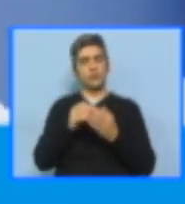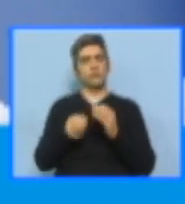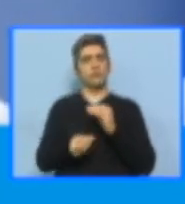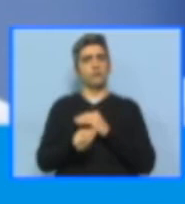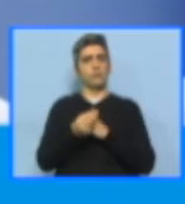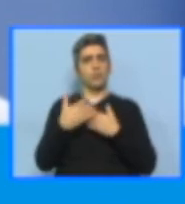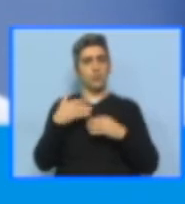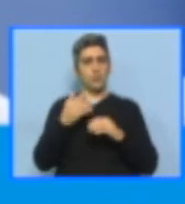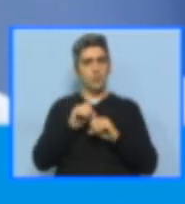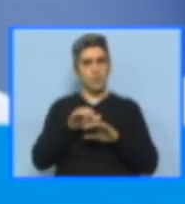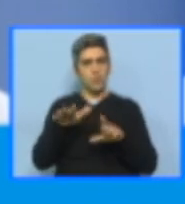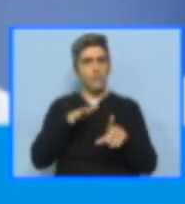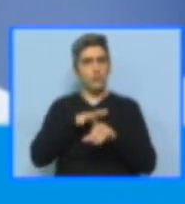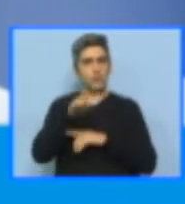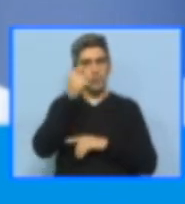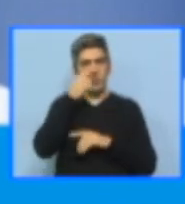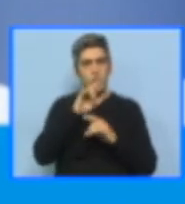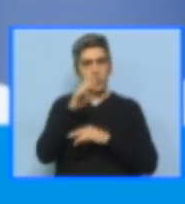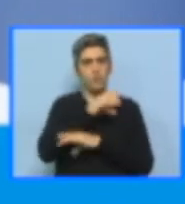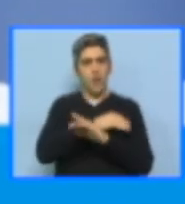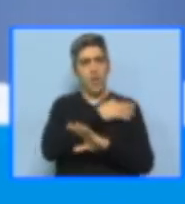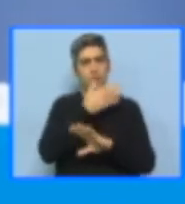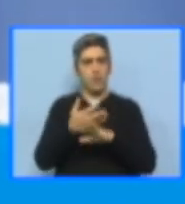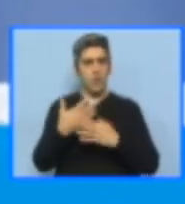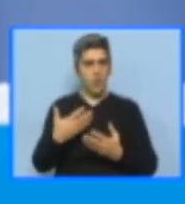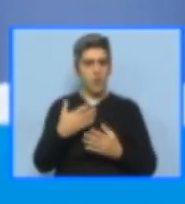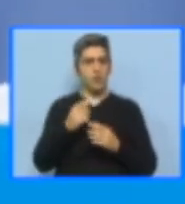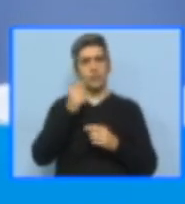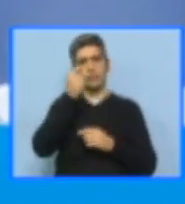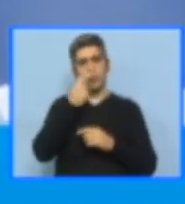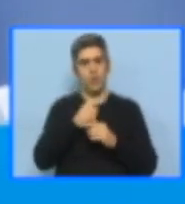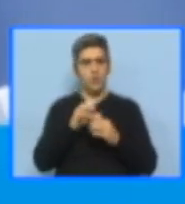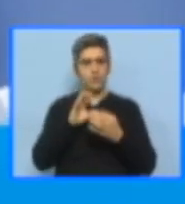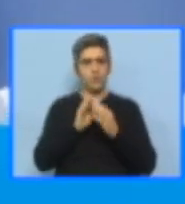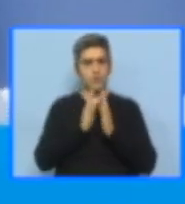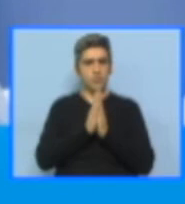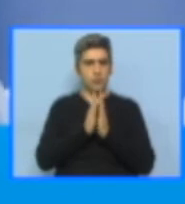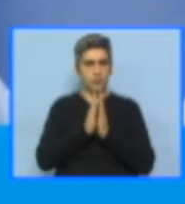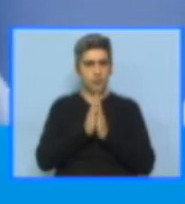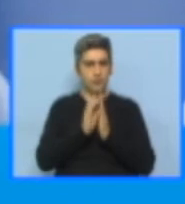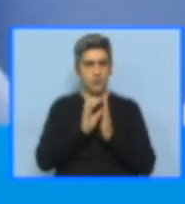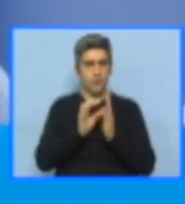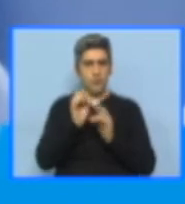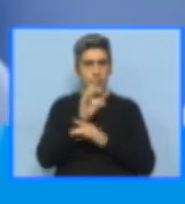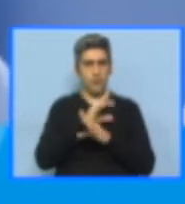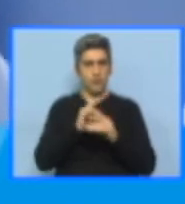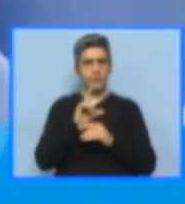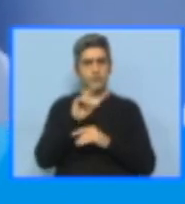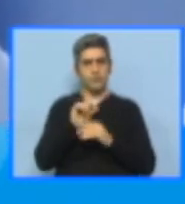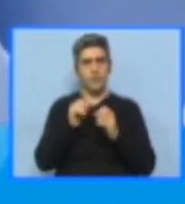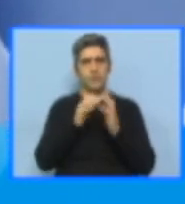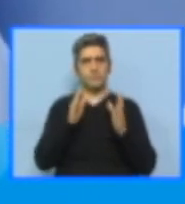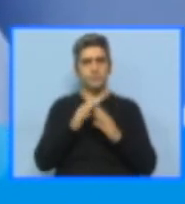história europeia até hoje. Não só a história religiosa, não só a configuração religiosa da Europa, mas